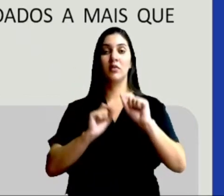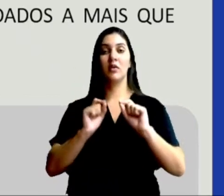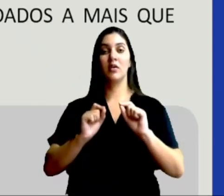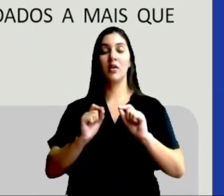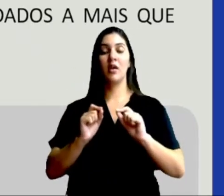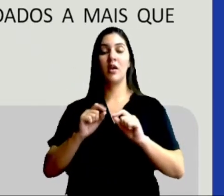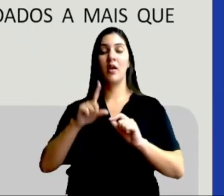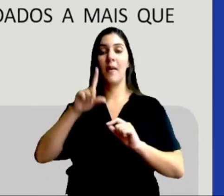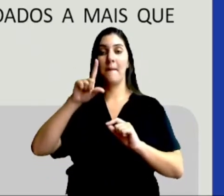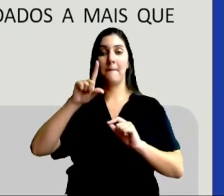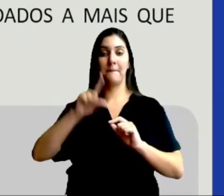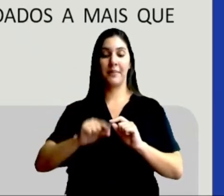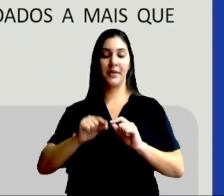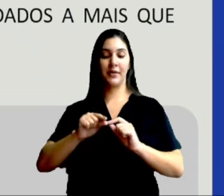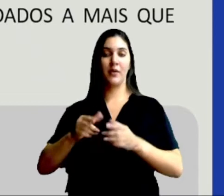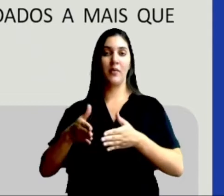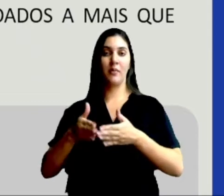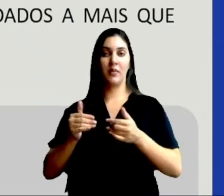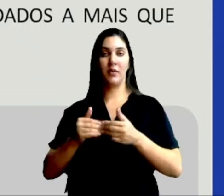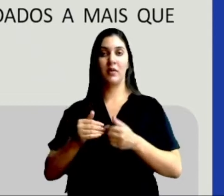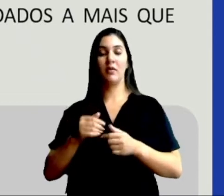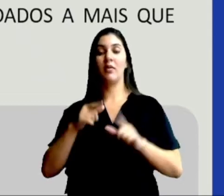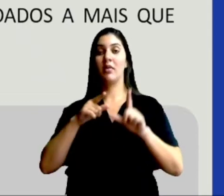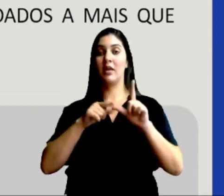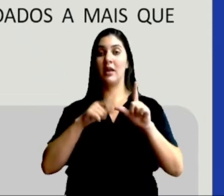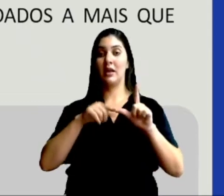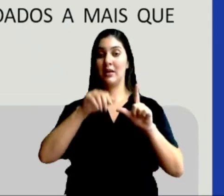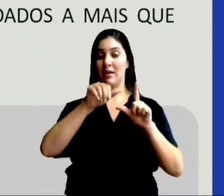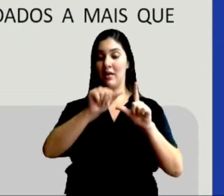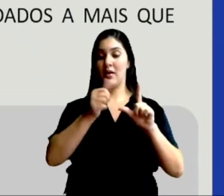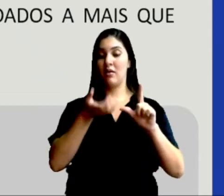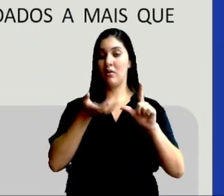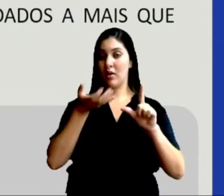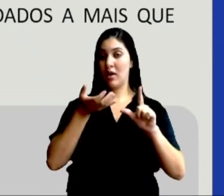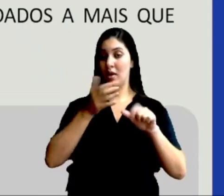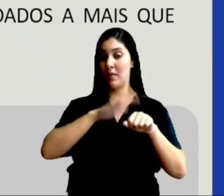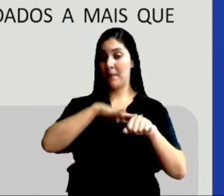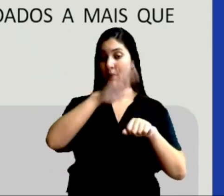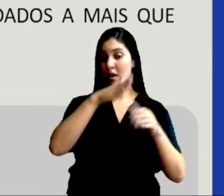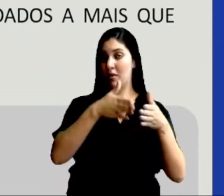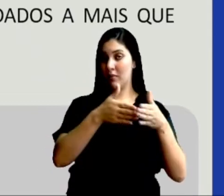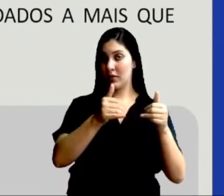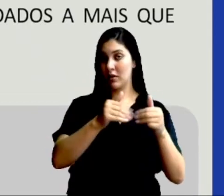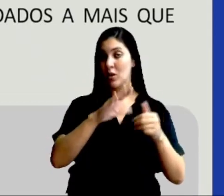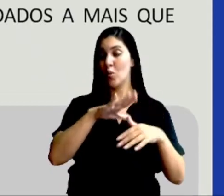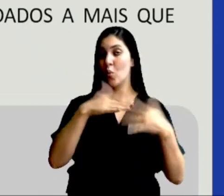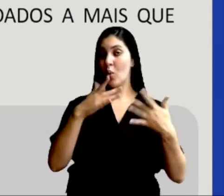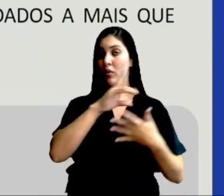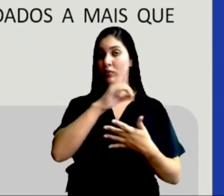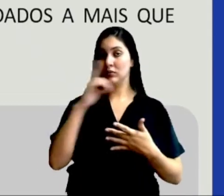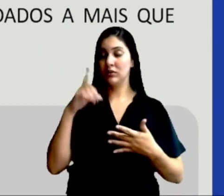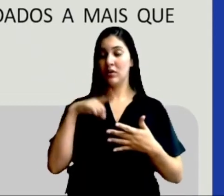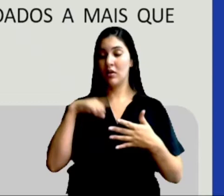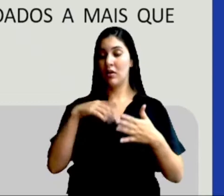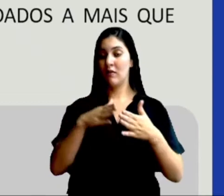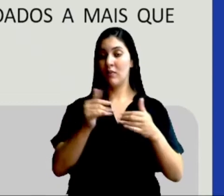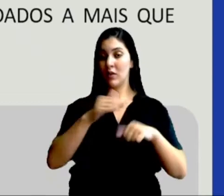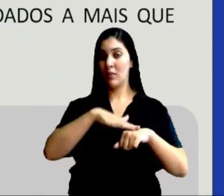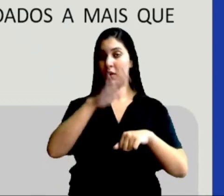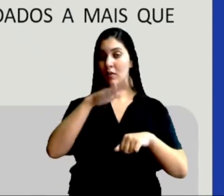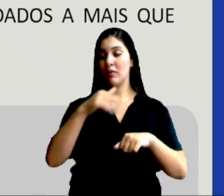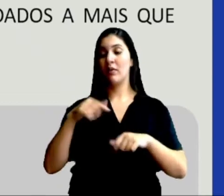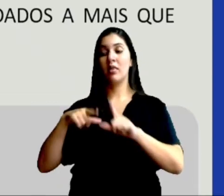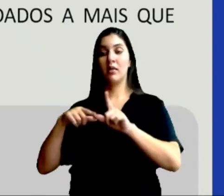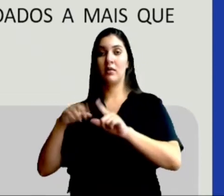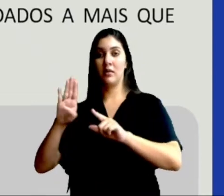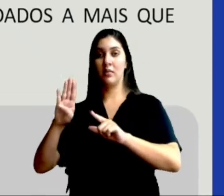a menor encomenda? Vejam que na letra A eu quero onde foi feita a maior encomenda, qual foi o dia que houve a maior encomenda, e na letra